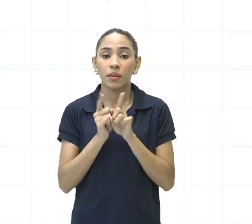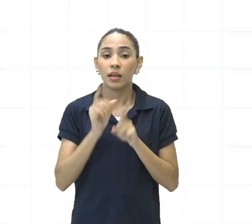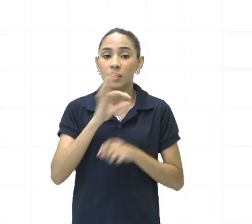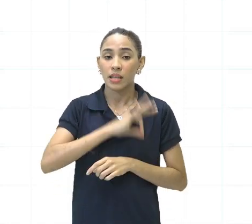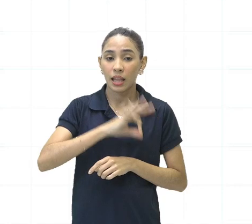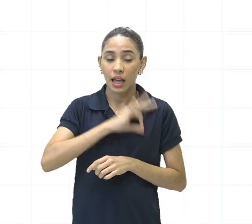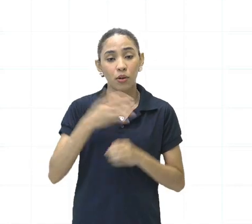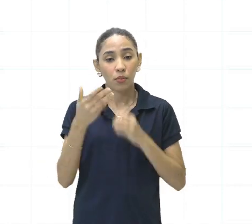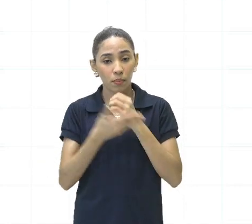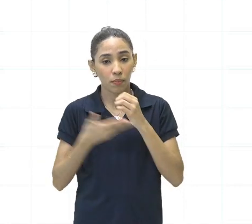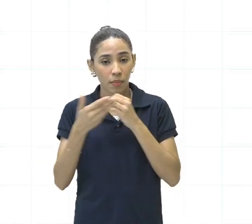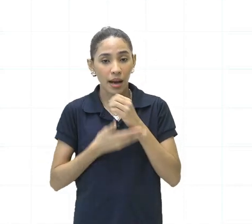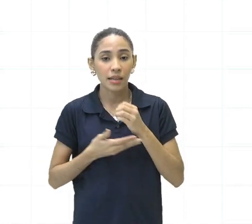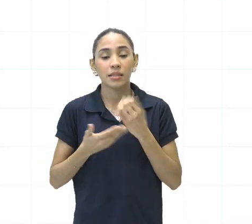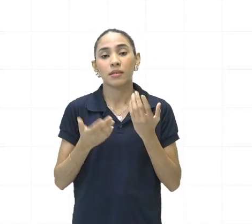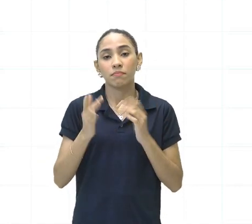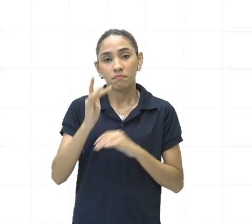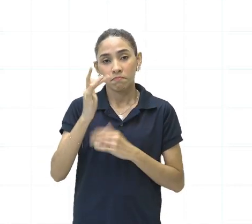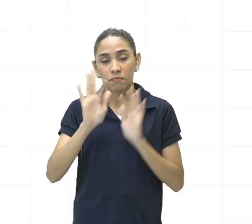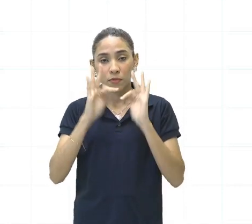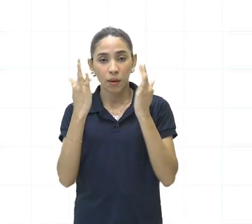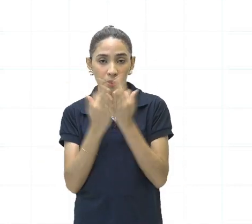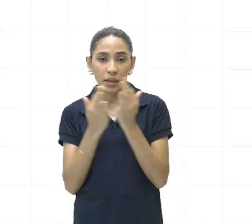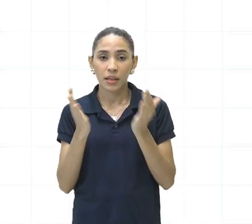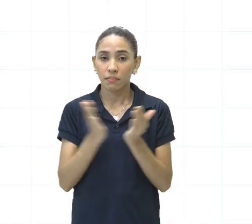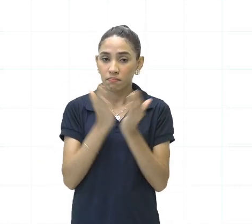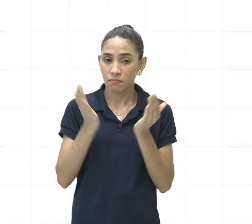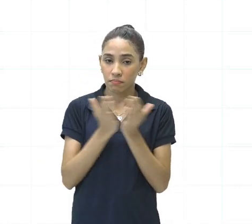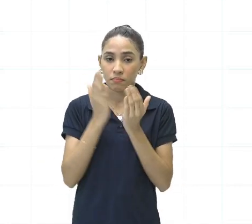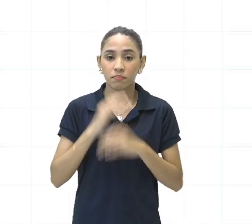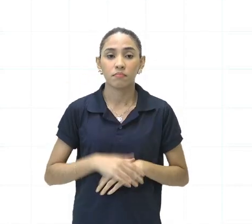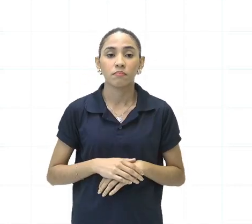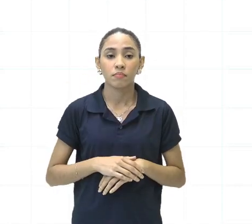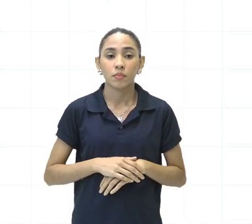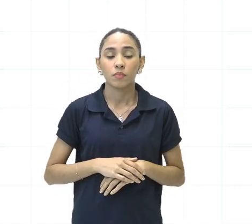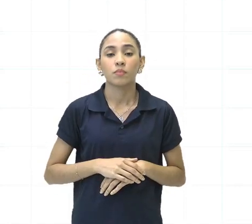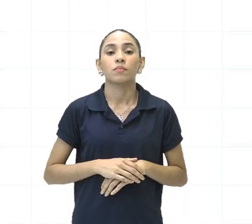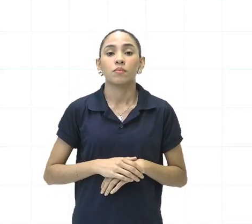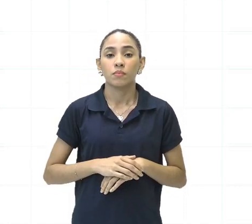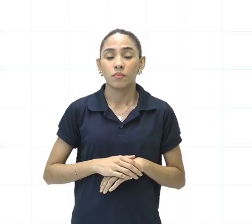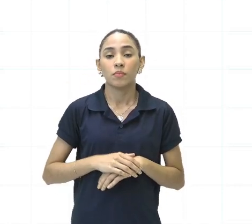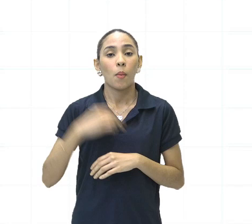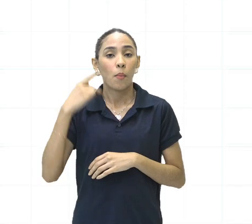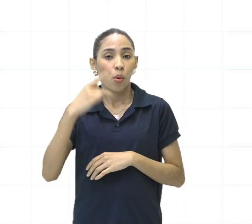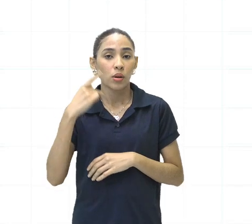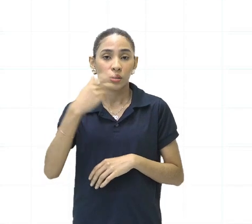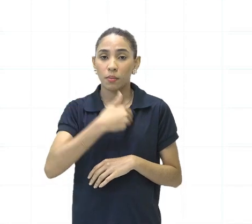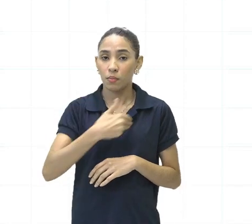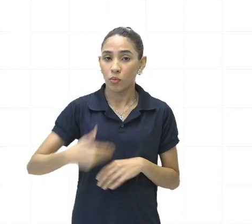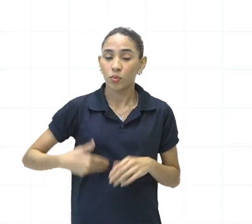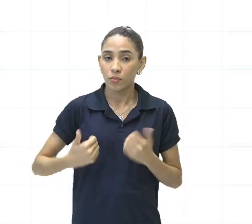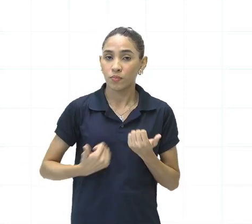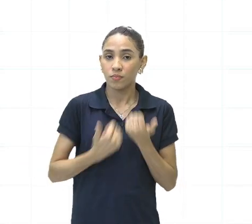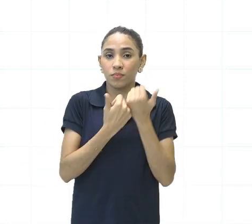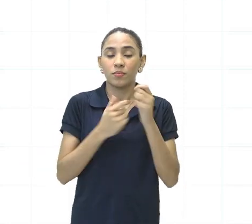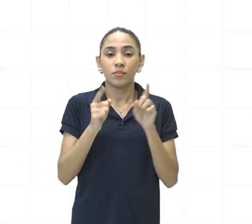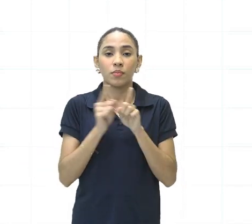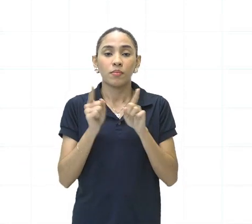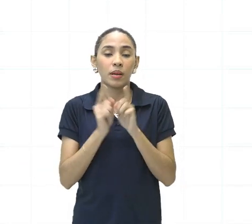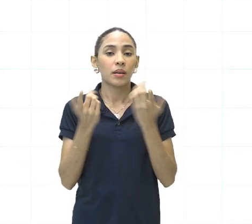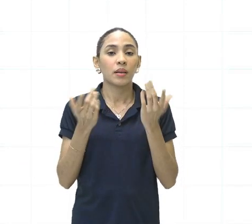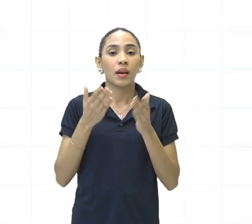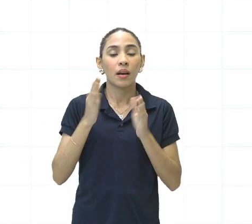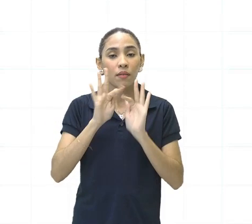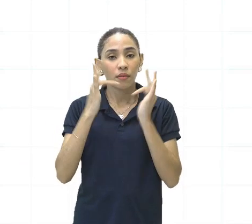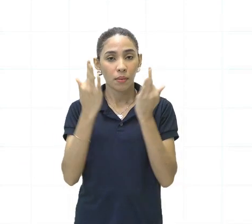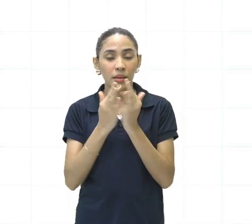básica para as famílias em situação de pobreza, o programa busca integrar políticas públicas fortalecendo o acesso das famílias